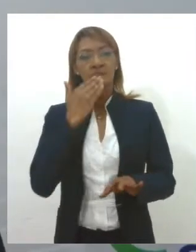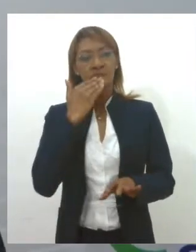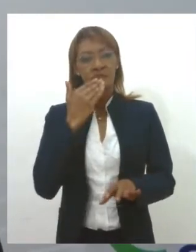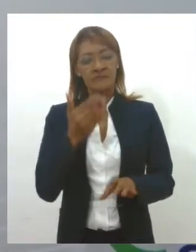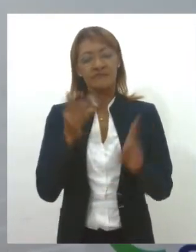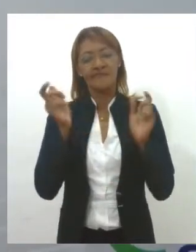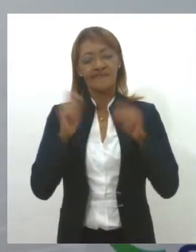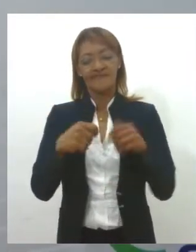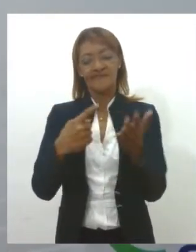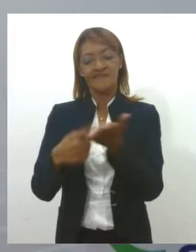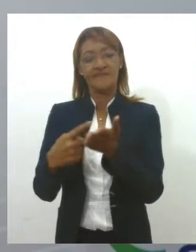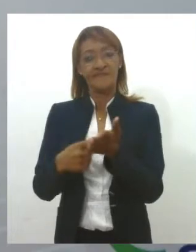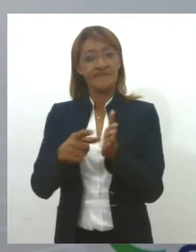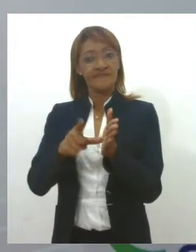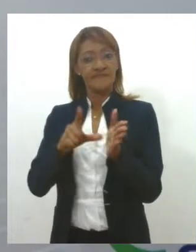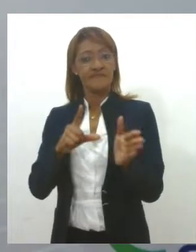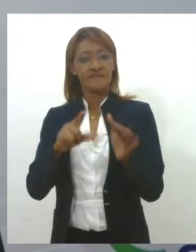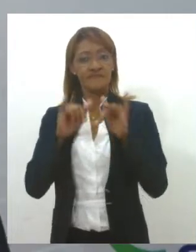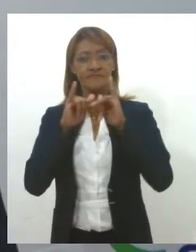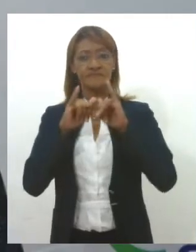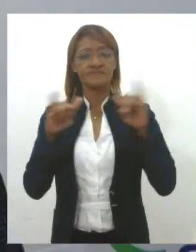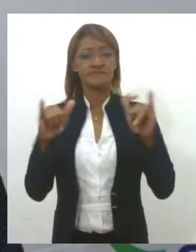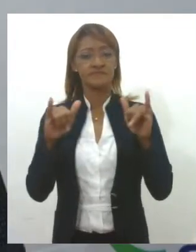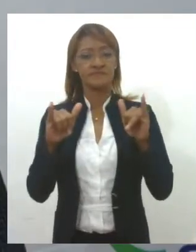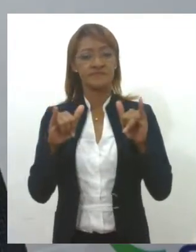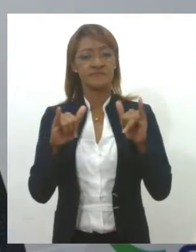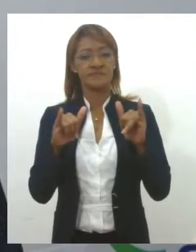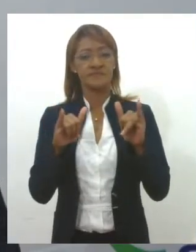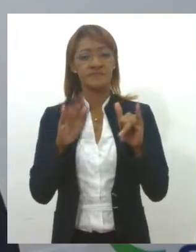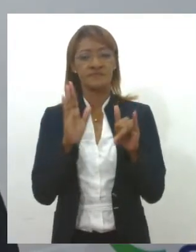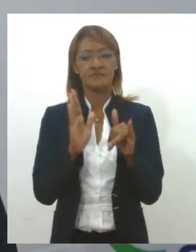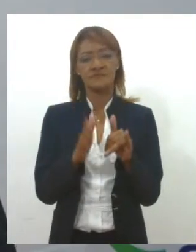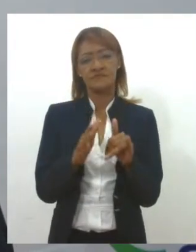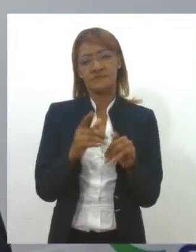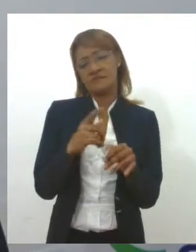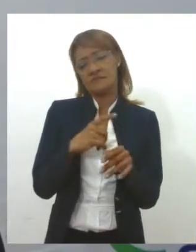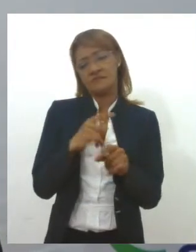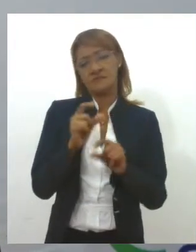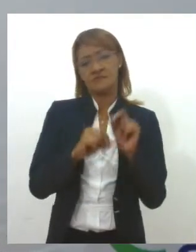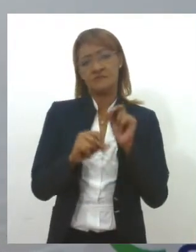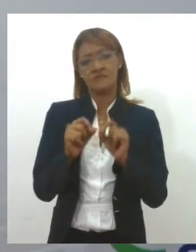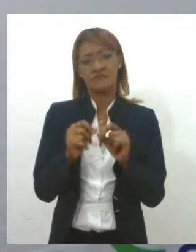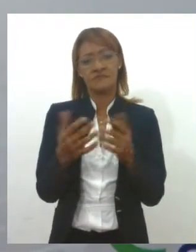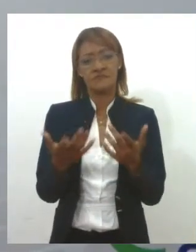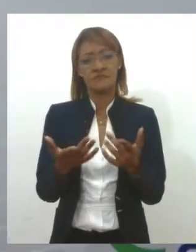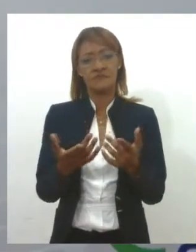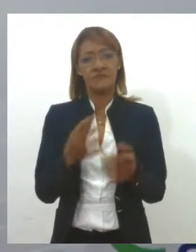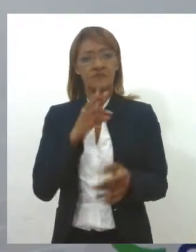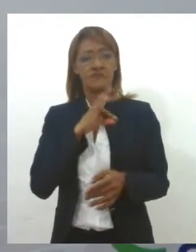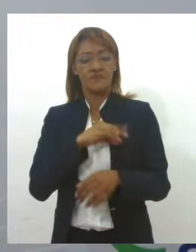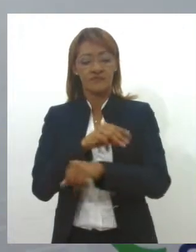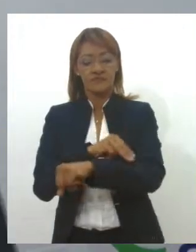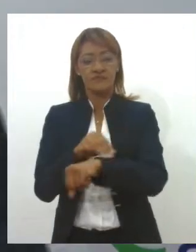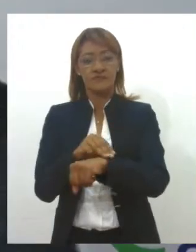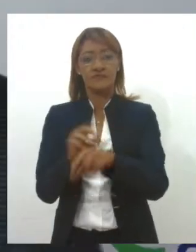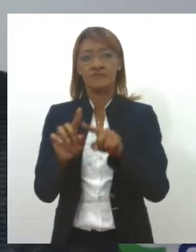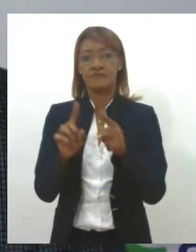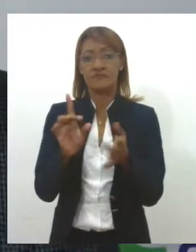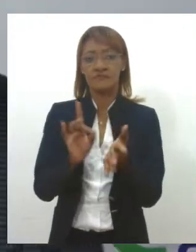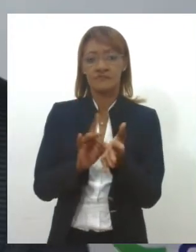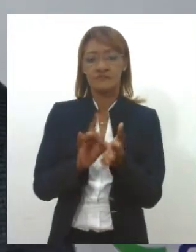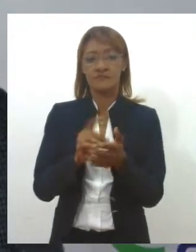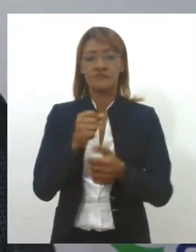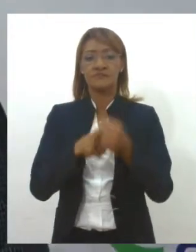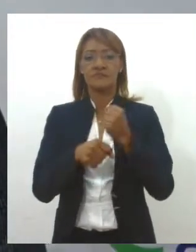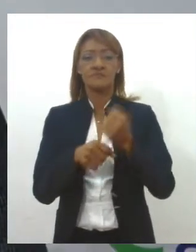de negociação antes de anunciar qualquer medida relativa relativamente a correção do valor do piso salarial do magistério mas na realidade Desde o ano